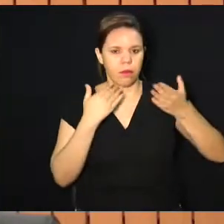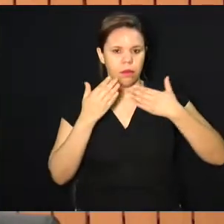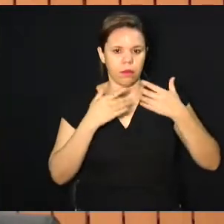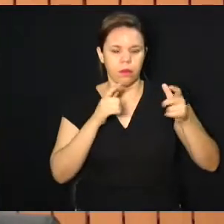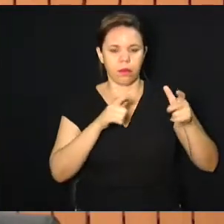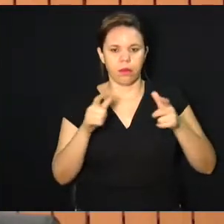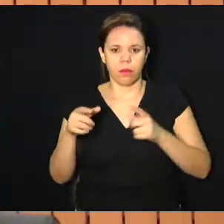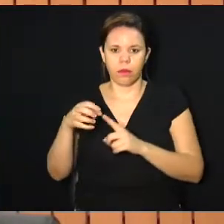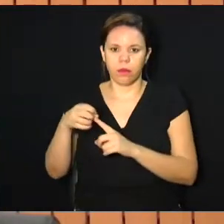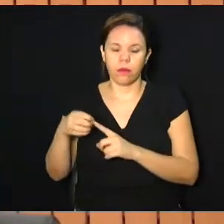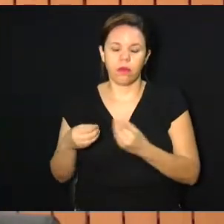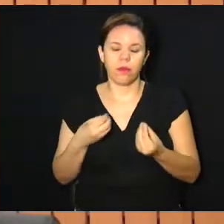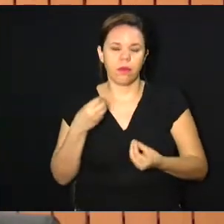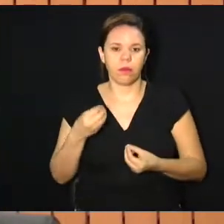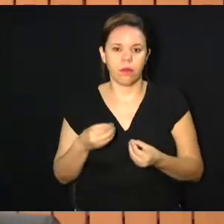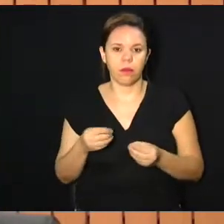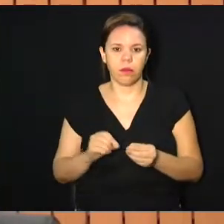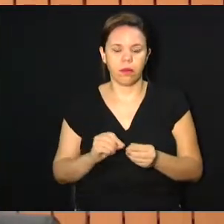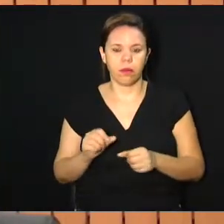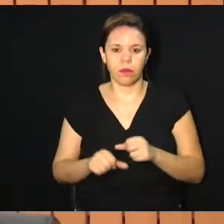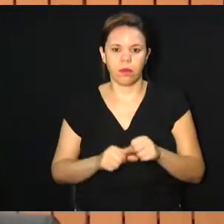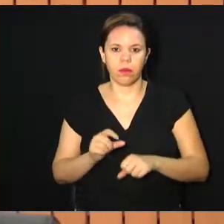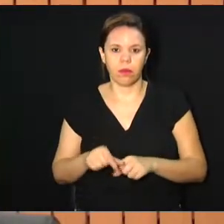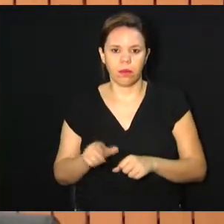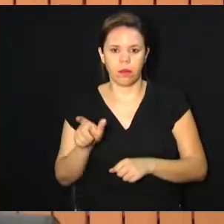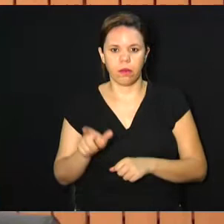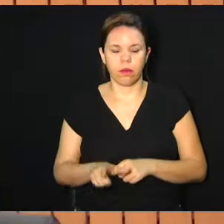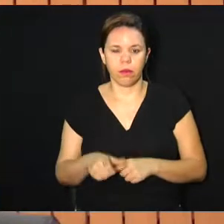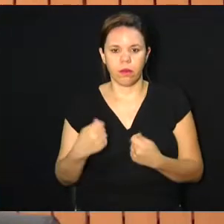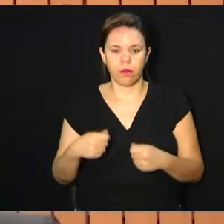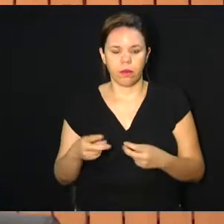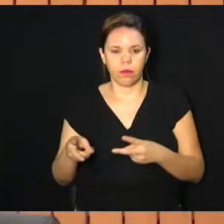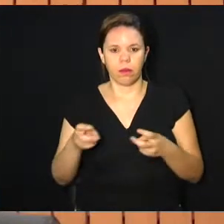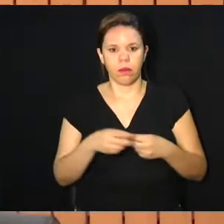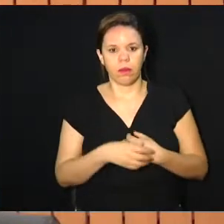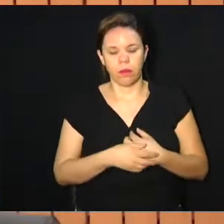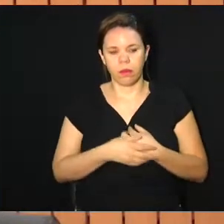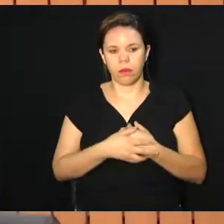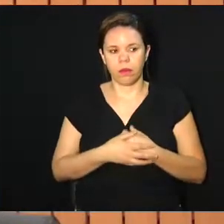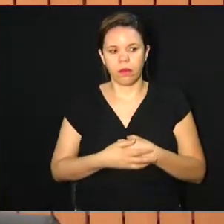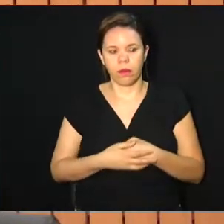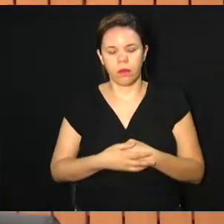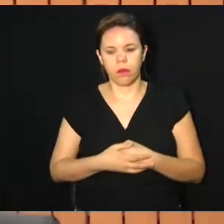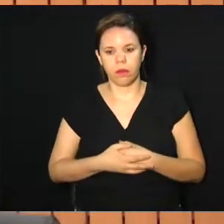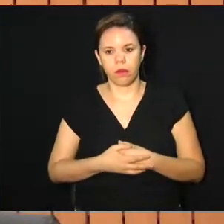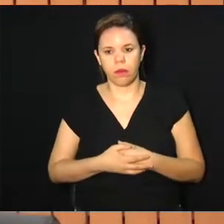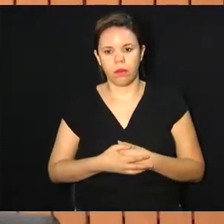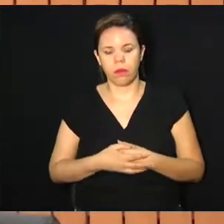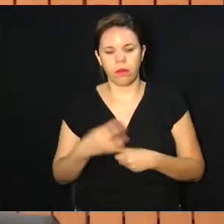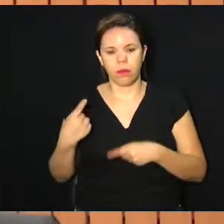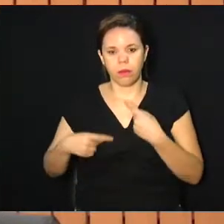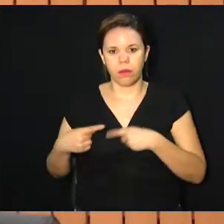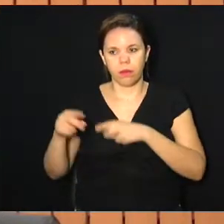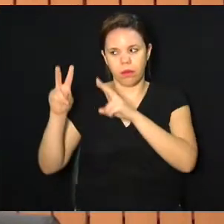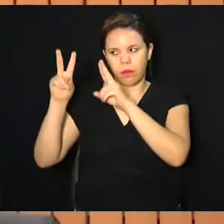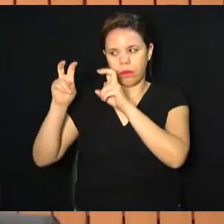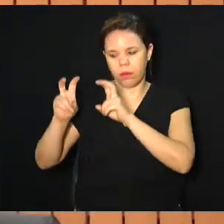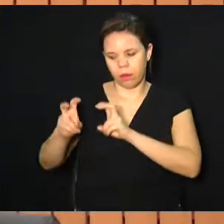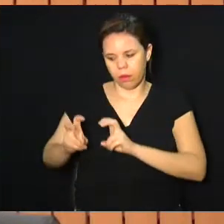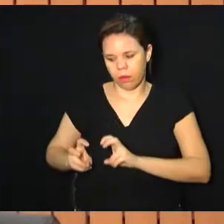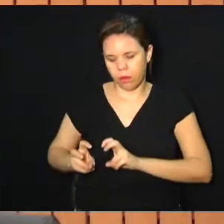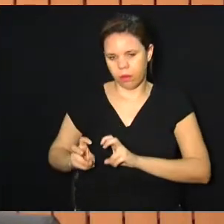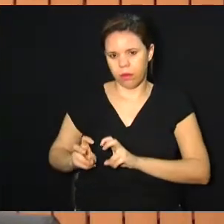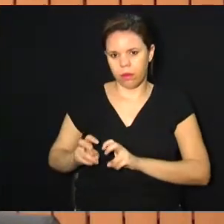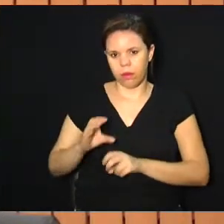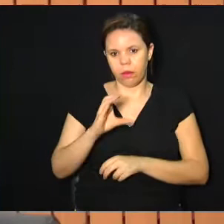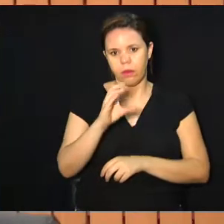os pontos, como que vão ser esse impacto, que é o que o usuário mais percebe, e debates temáticos também, fazer um debate com a